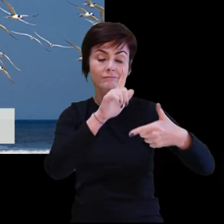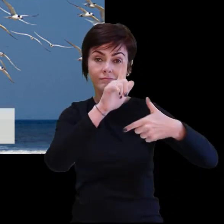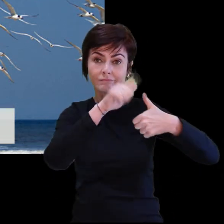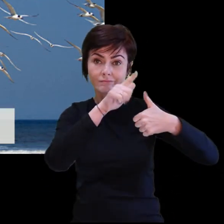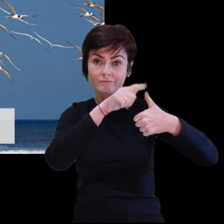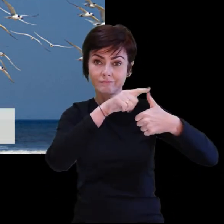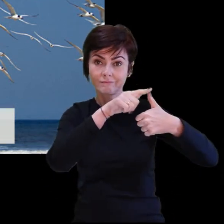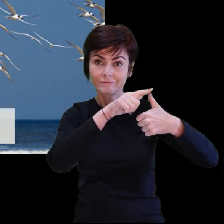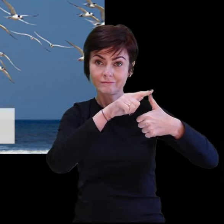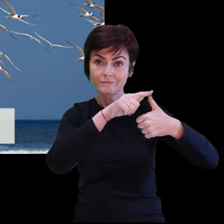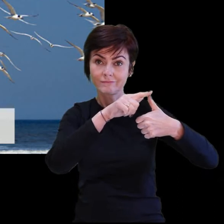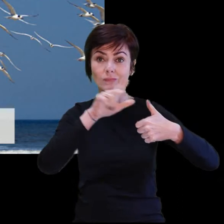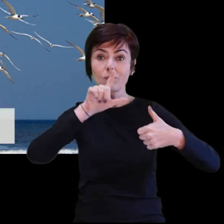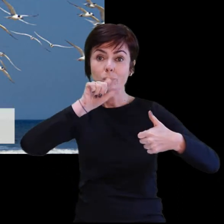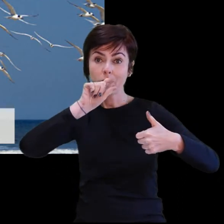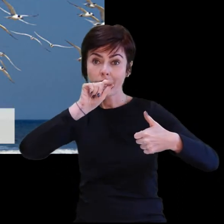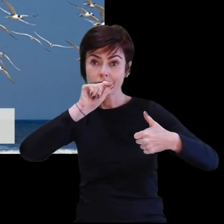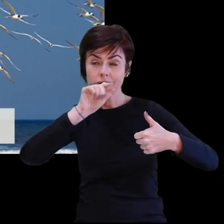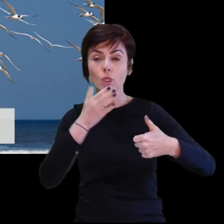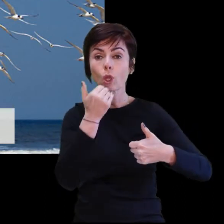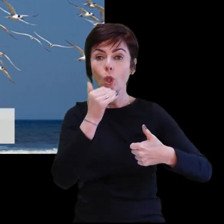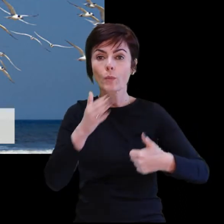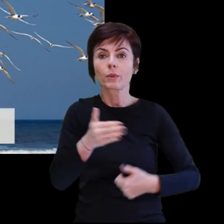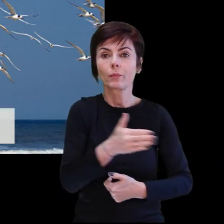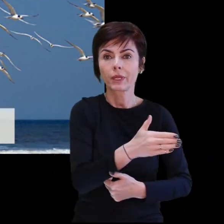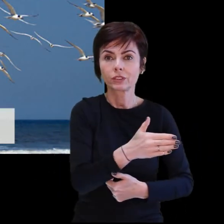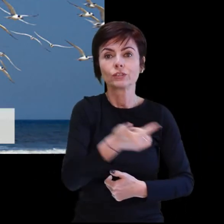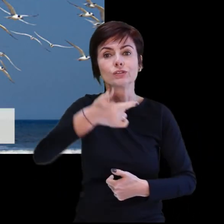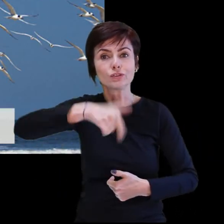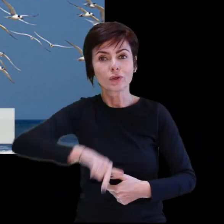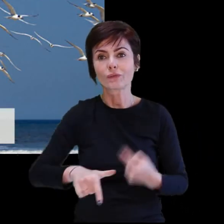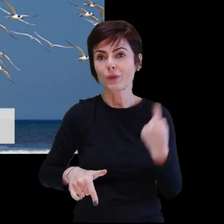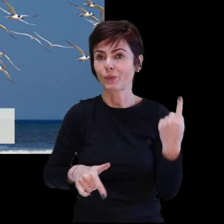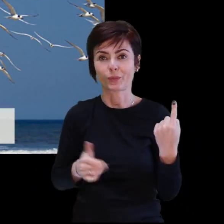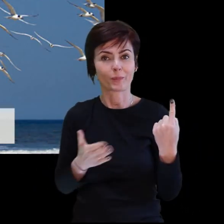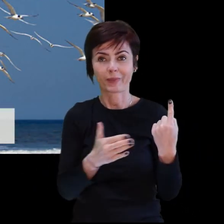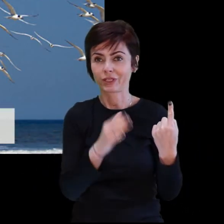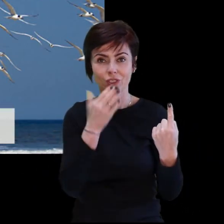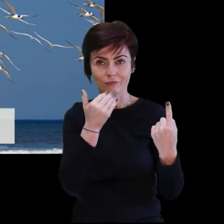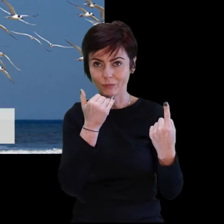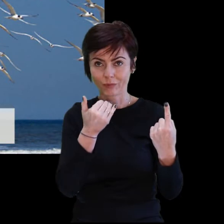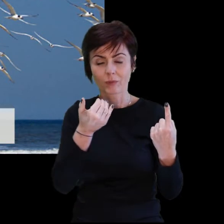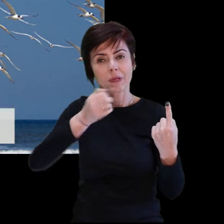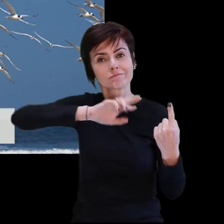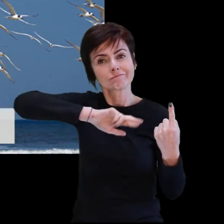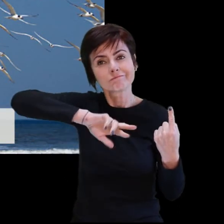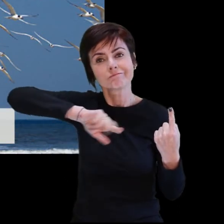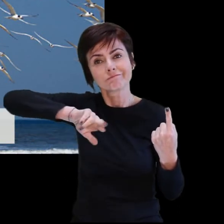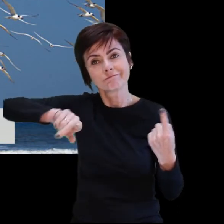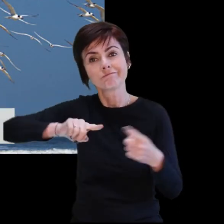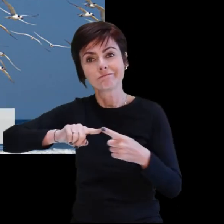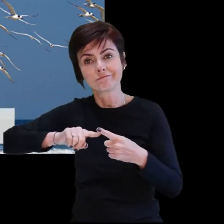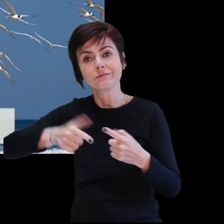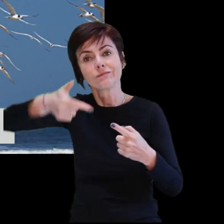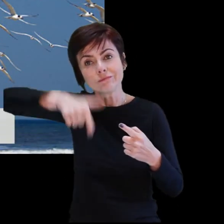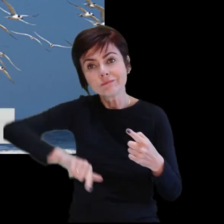E finalmente eu tenho, por exemplo, aqui nessa figura uma ave marinha que devora esse peixe. e novamente ela não vai comer um apenas, né? Ao longo da sua vida ela vai